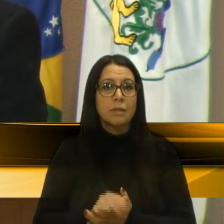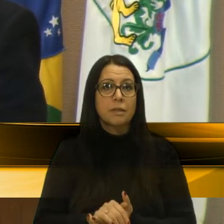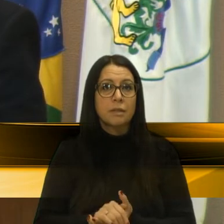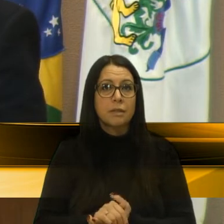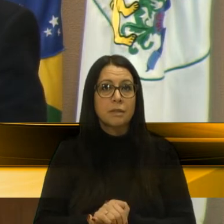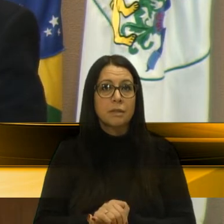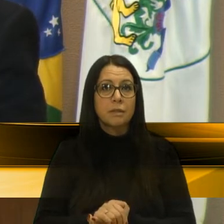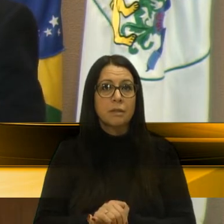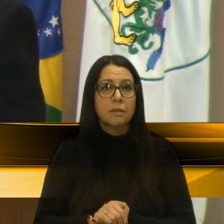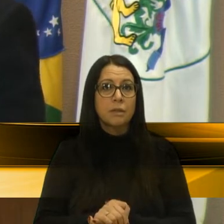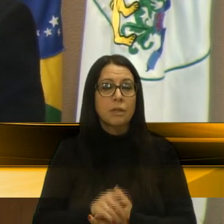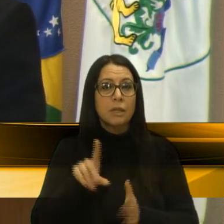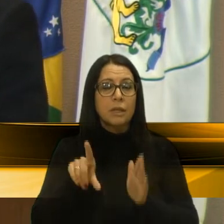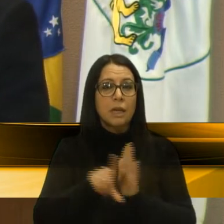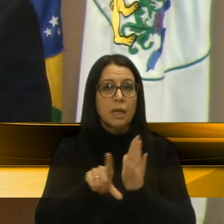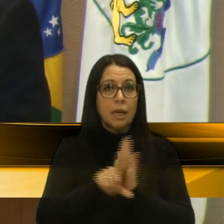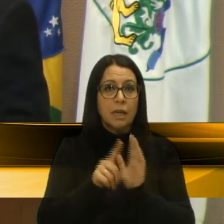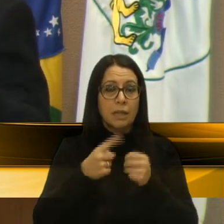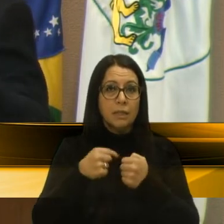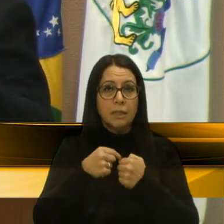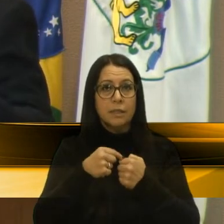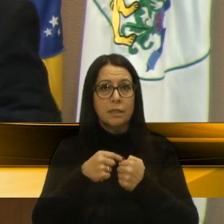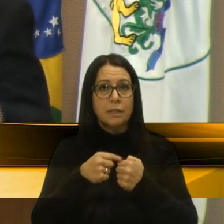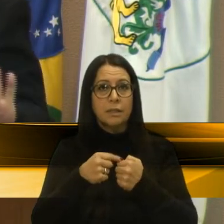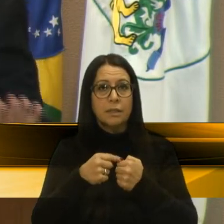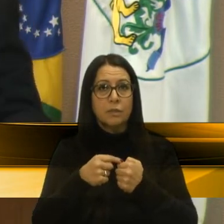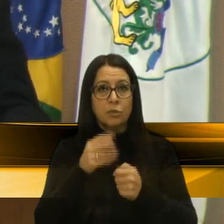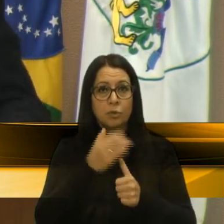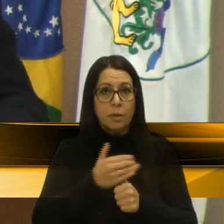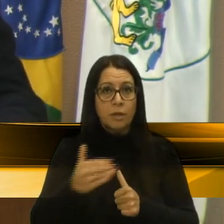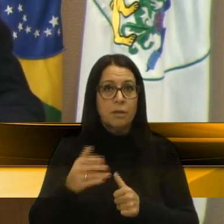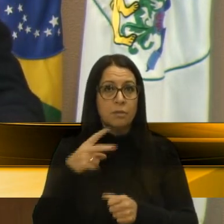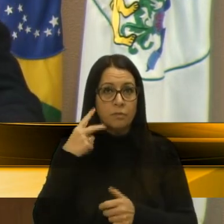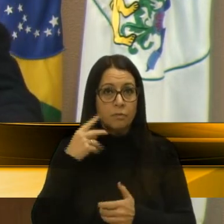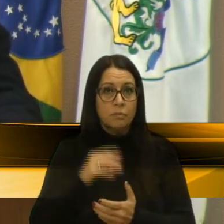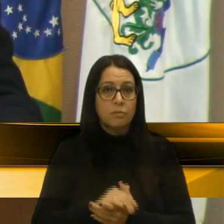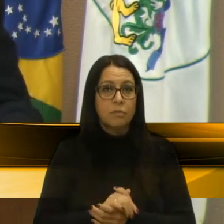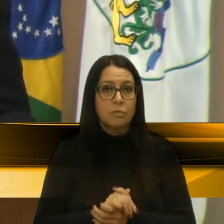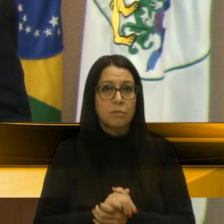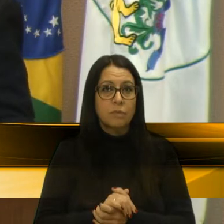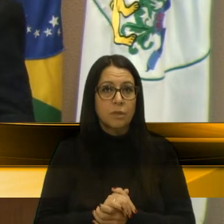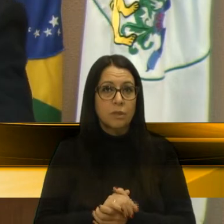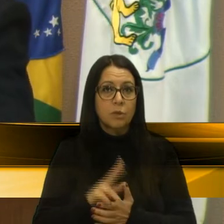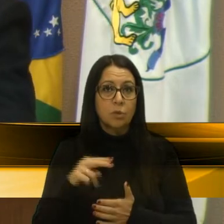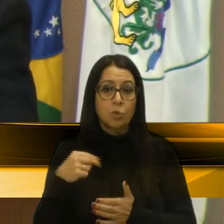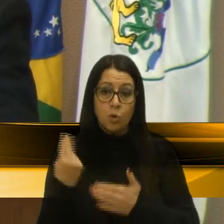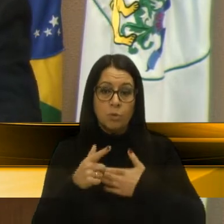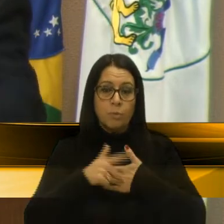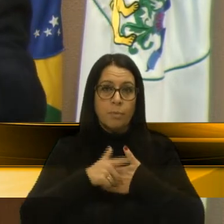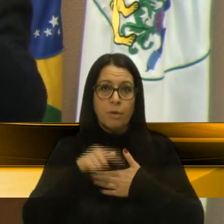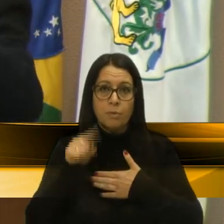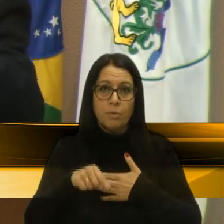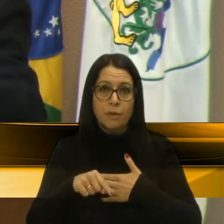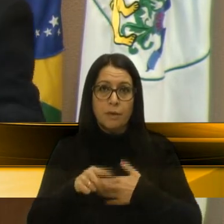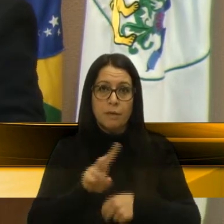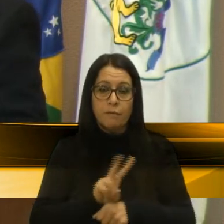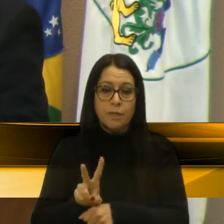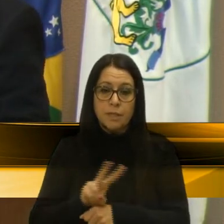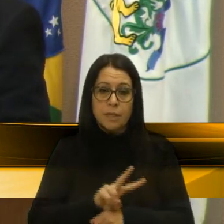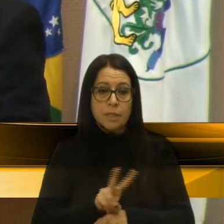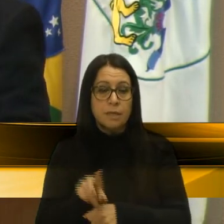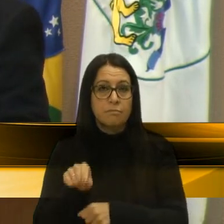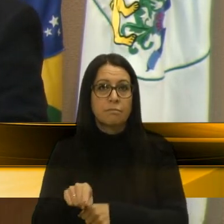E eu respeito, tá? Eu digo que eu não sou esse tipo de vereador, e nunca fui nessa casa.